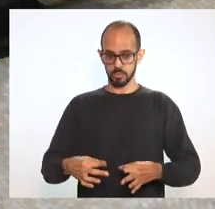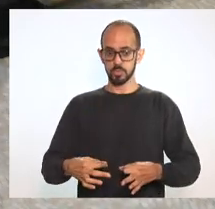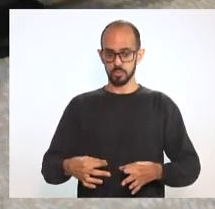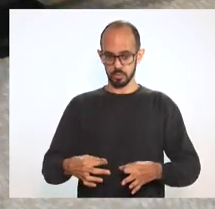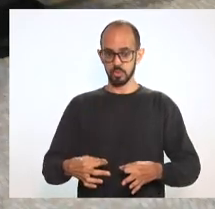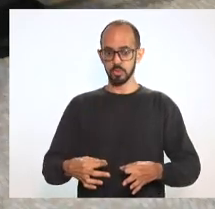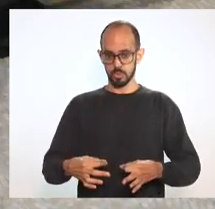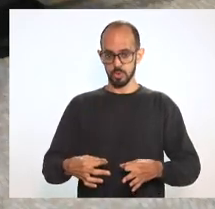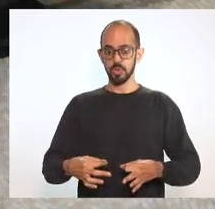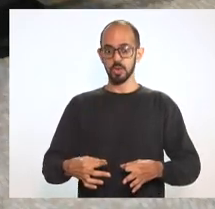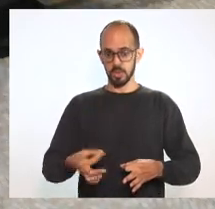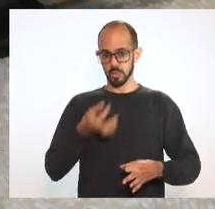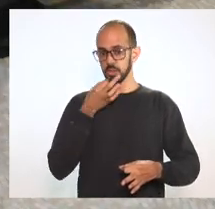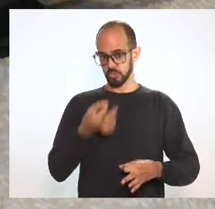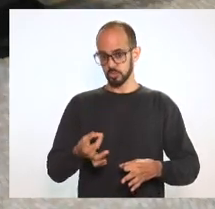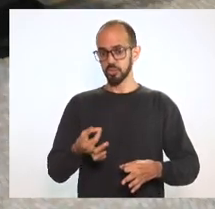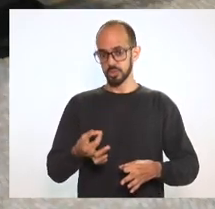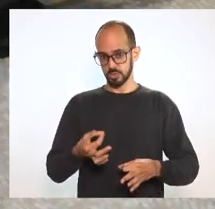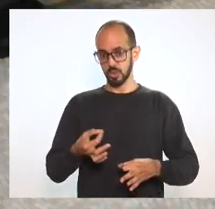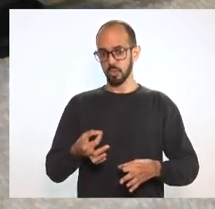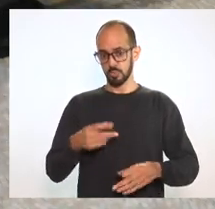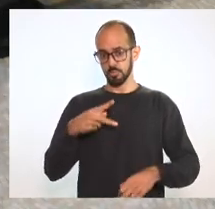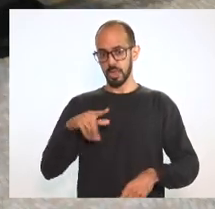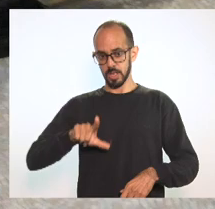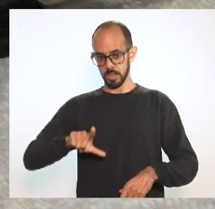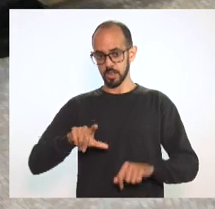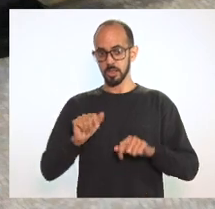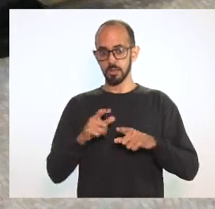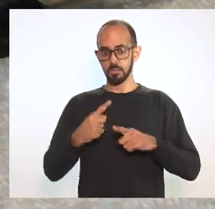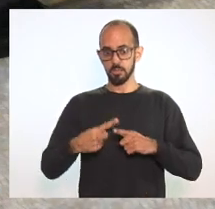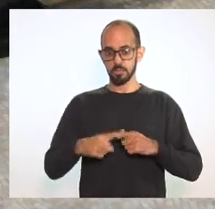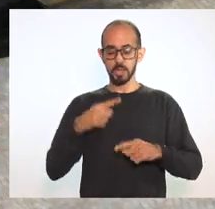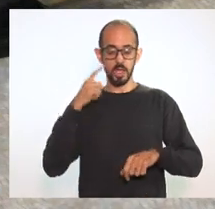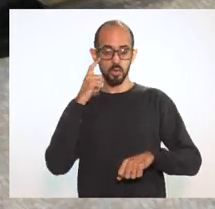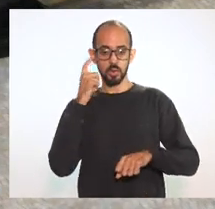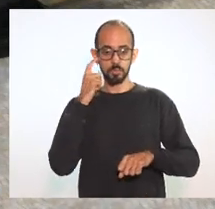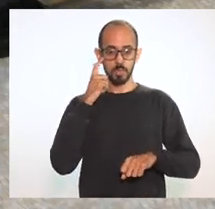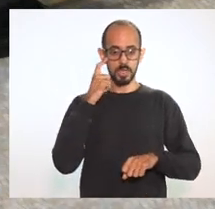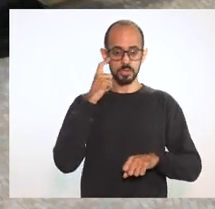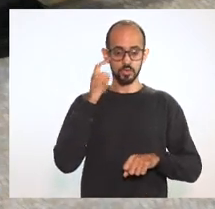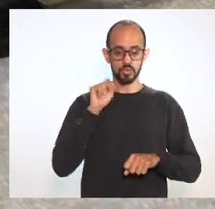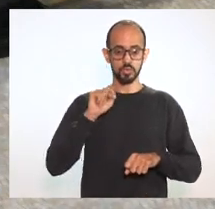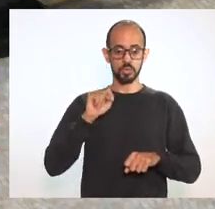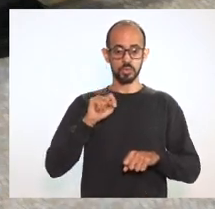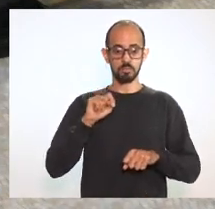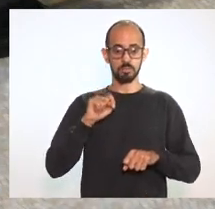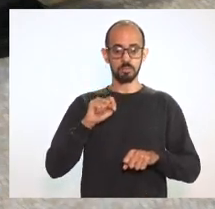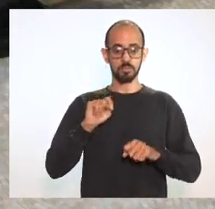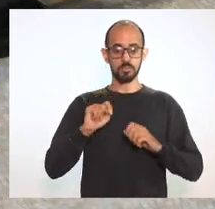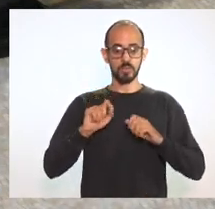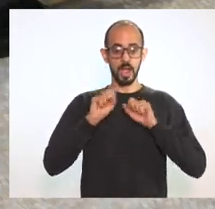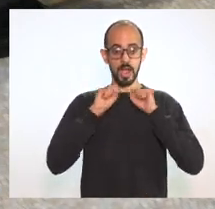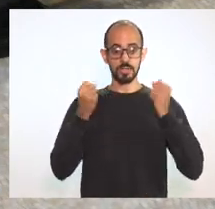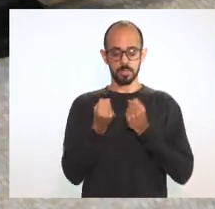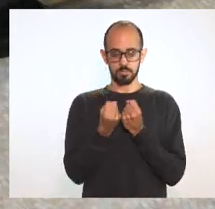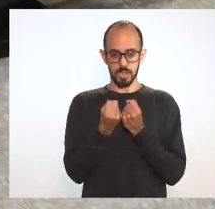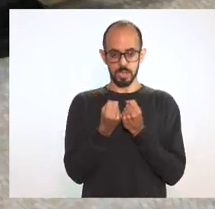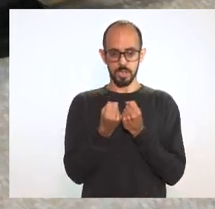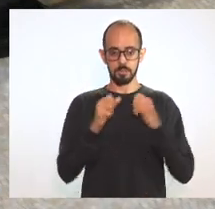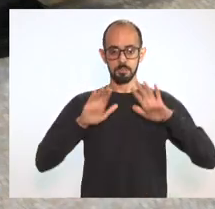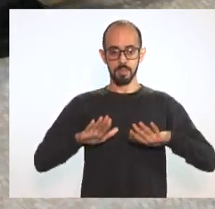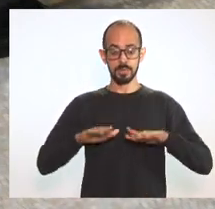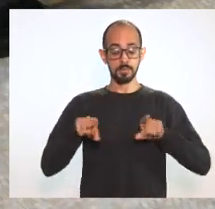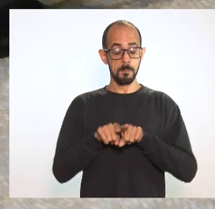Acho que compõe aquilo que pensa o parlamento. Eu conversava há pouco com o deputado Anderson Moraes. E, aliás, presidente, que